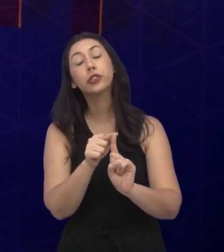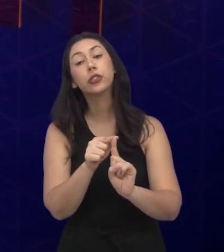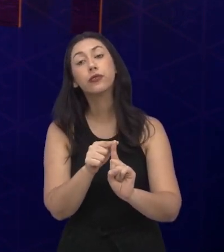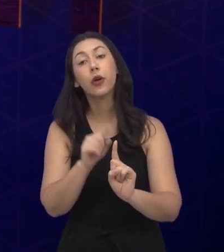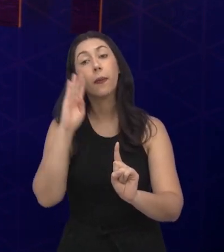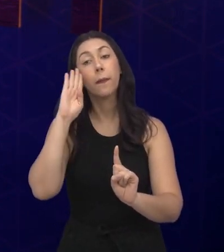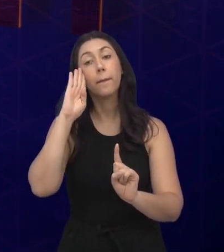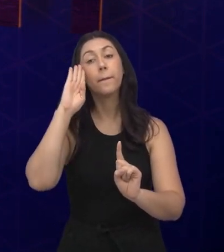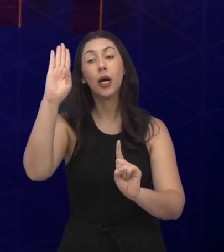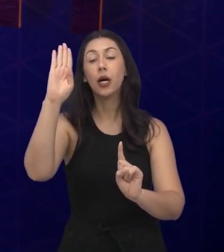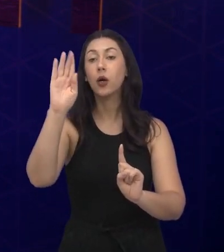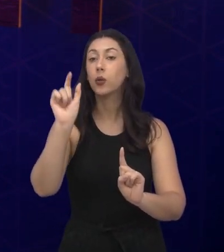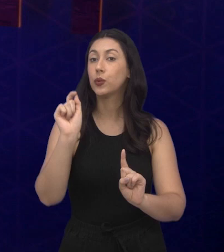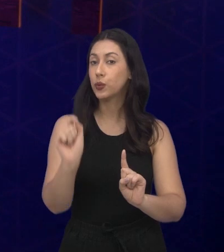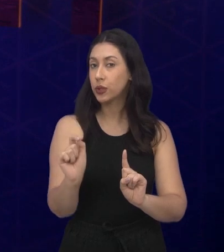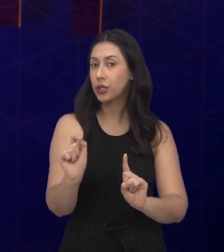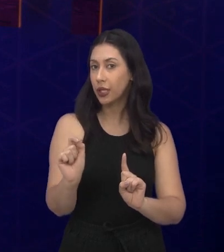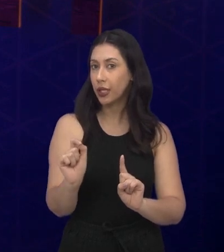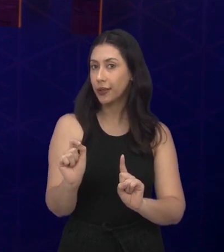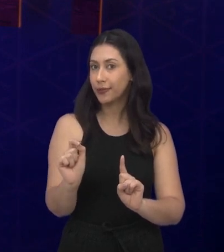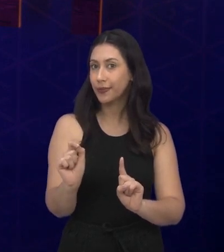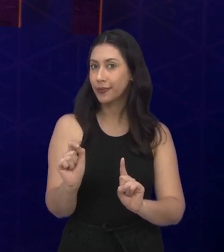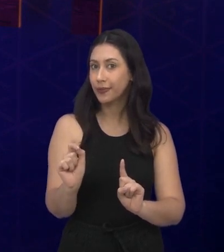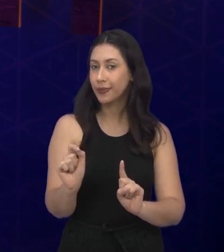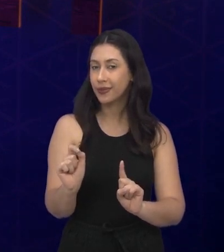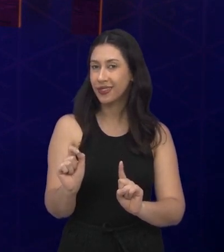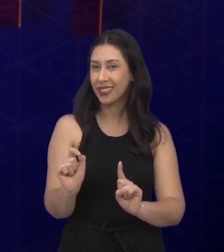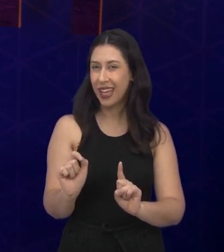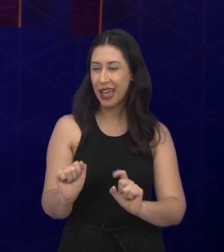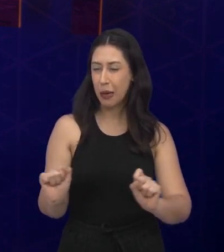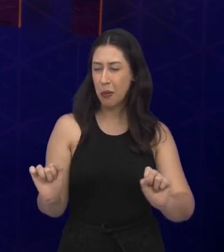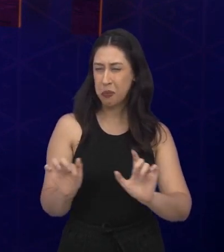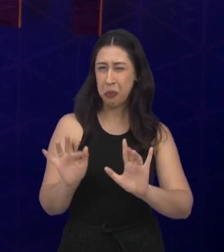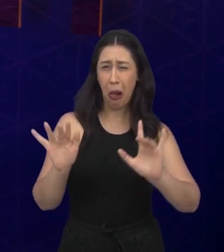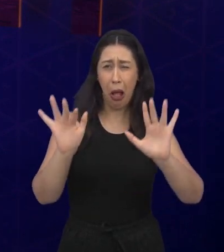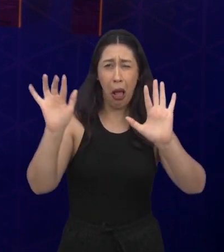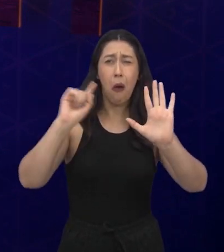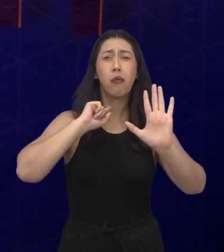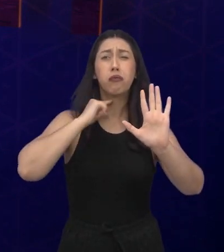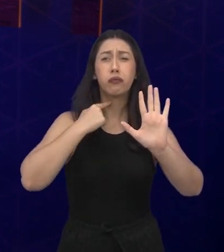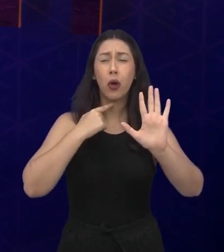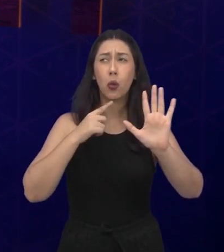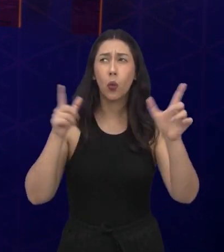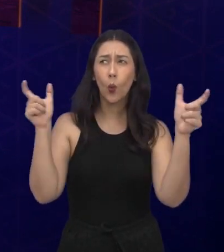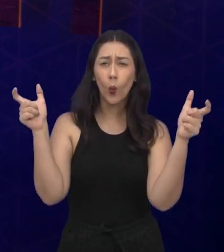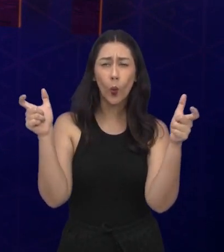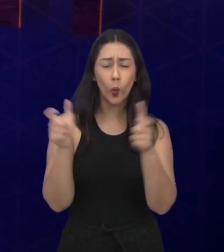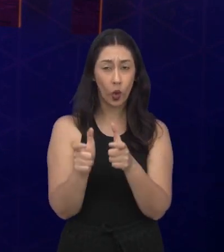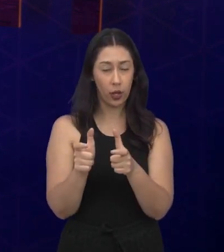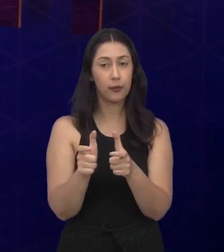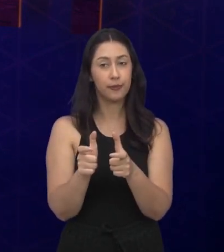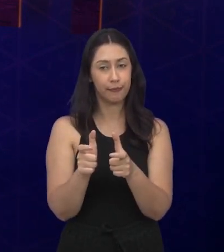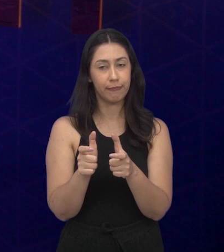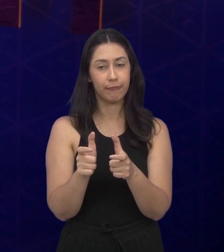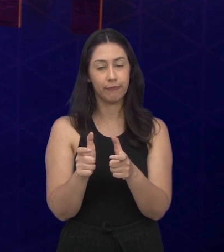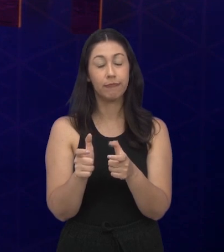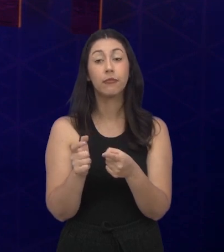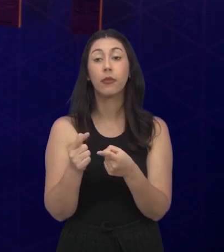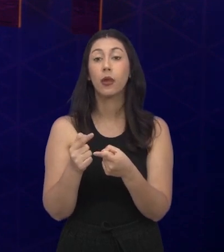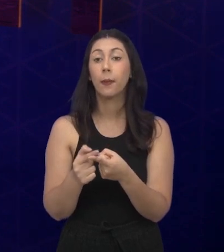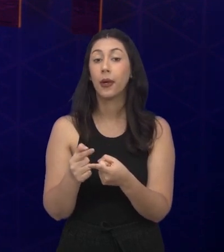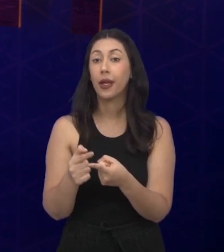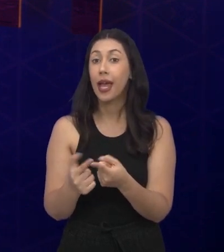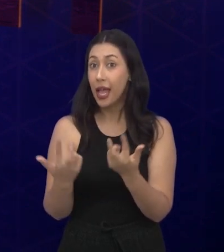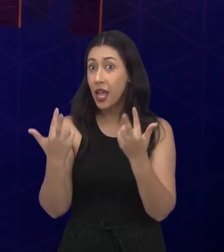objetivo principal, diminuir as emissões de gases do efeito estufa,